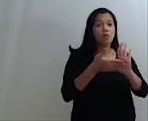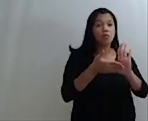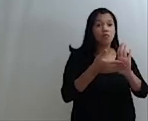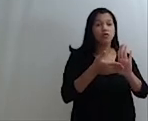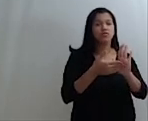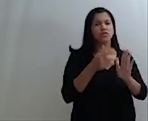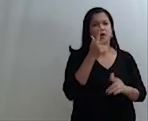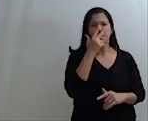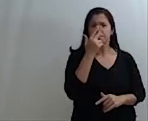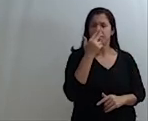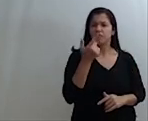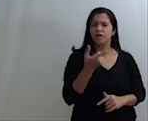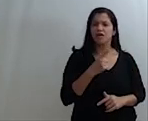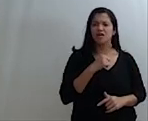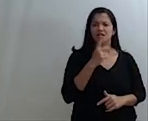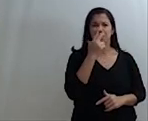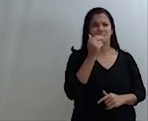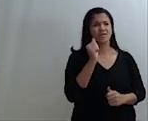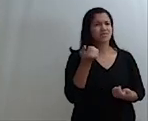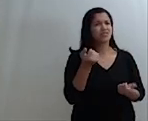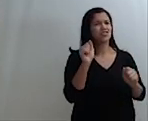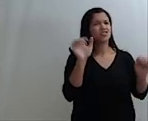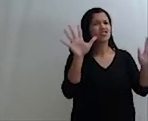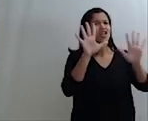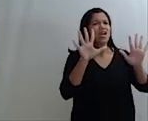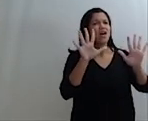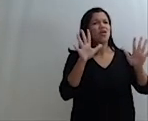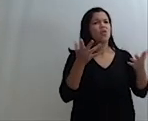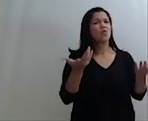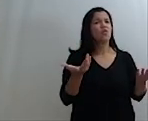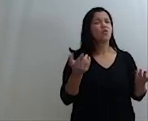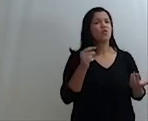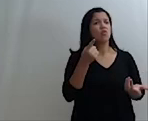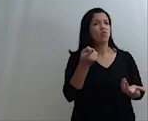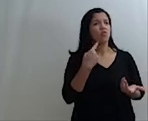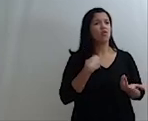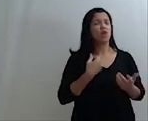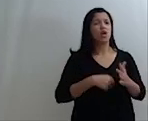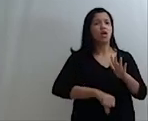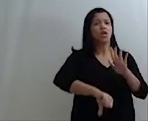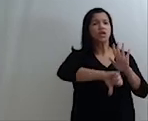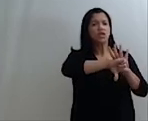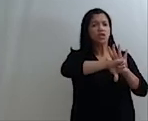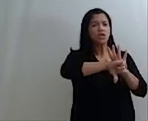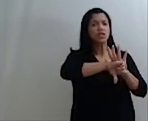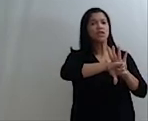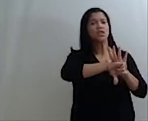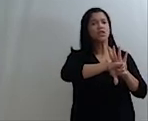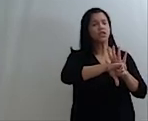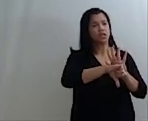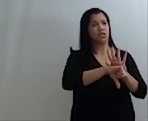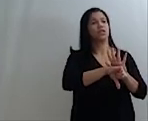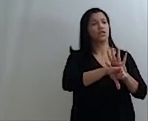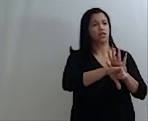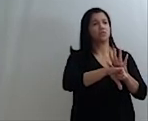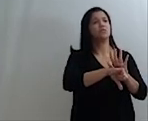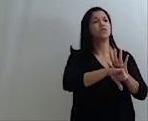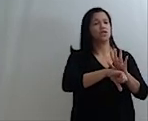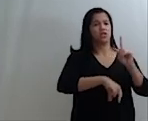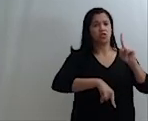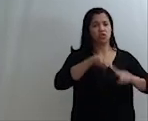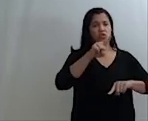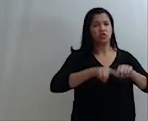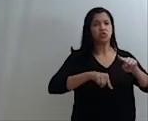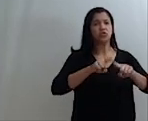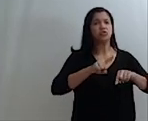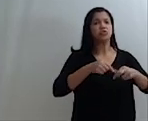certo sentido até abstratos quando se fala em crimes patrimoniais que atormentam a cidade